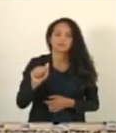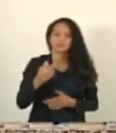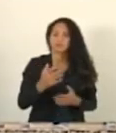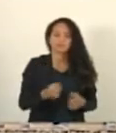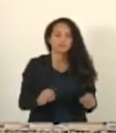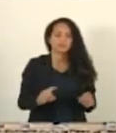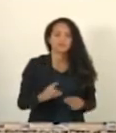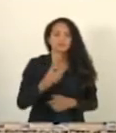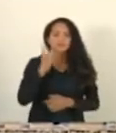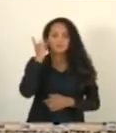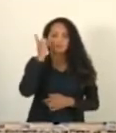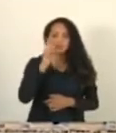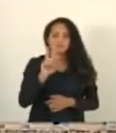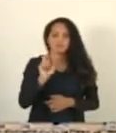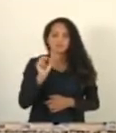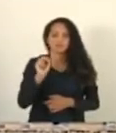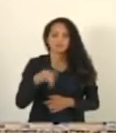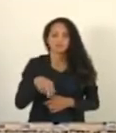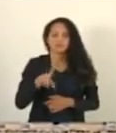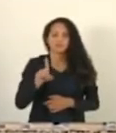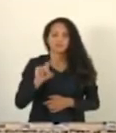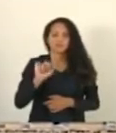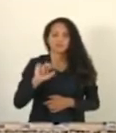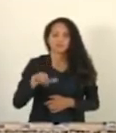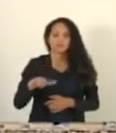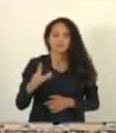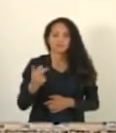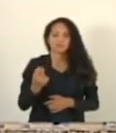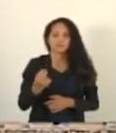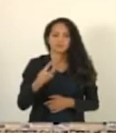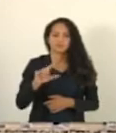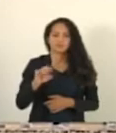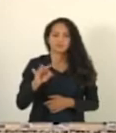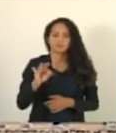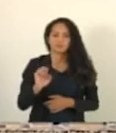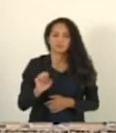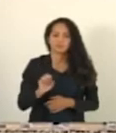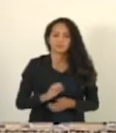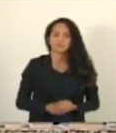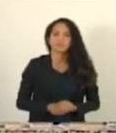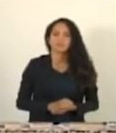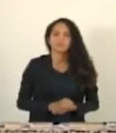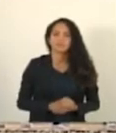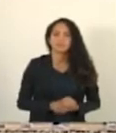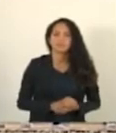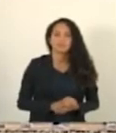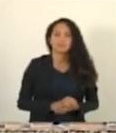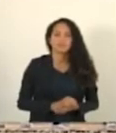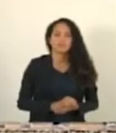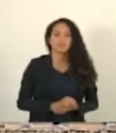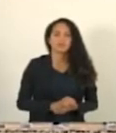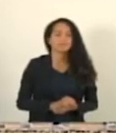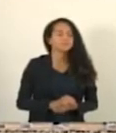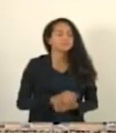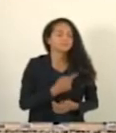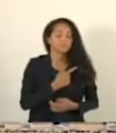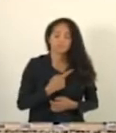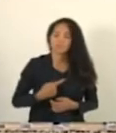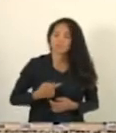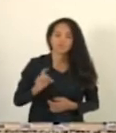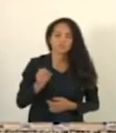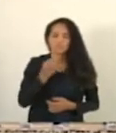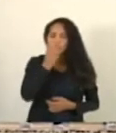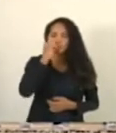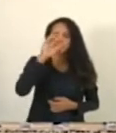Declina. Deputado Vandinho Leite. Deputado Adilson Espíndola. Senhor presidente, apenas desejar uma boa